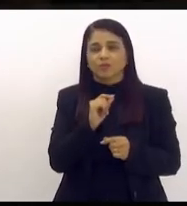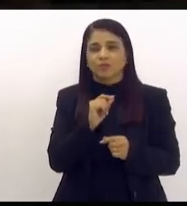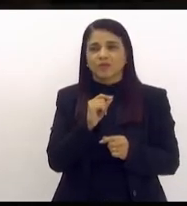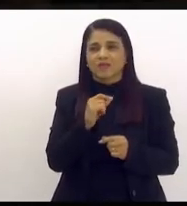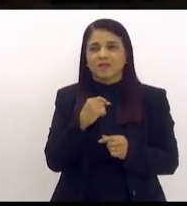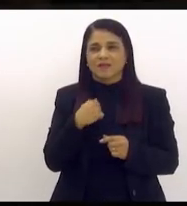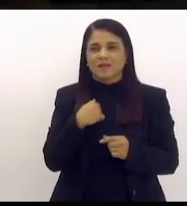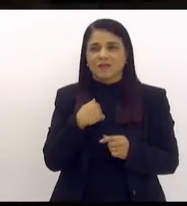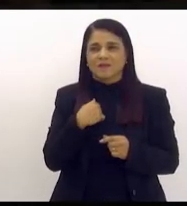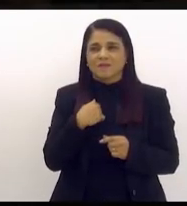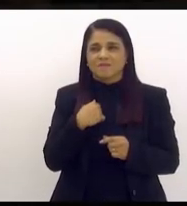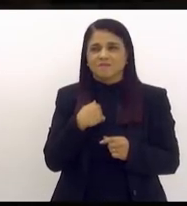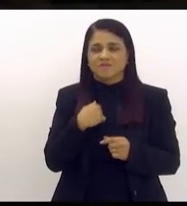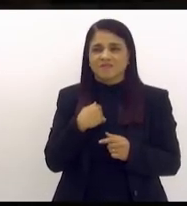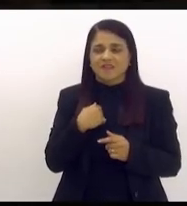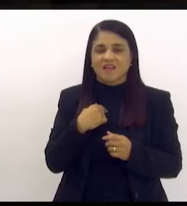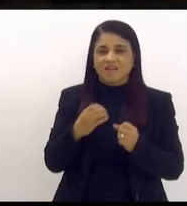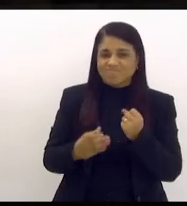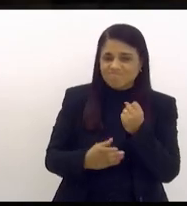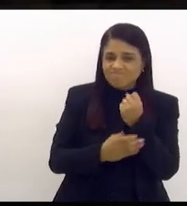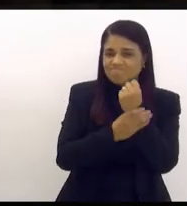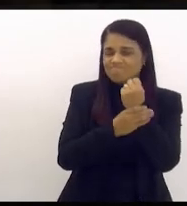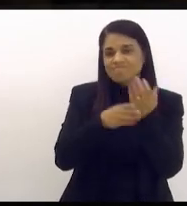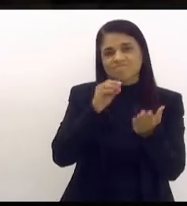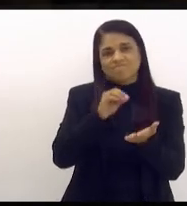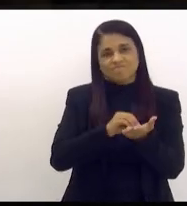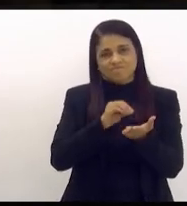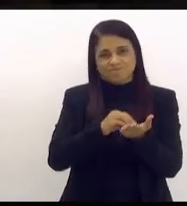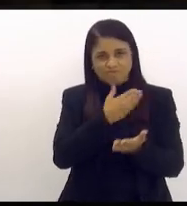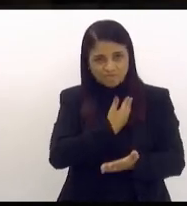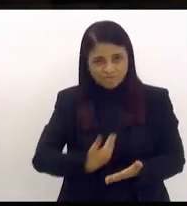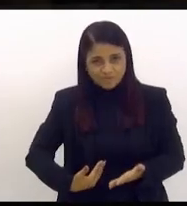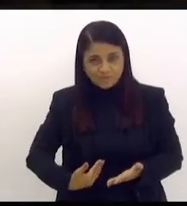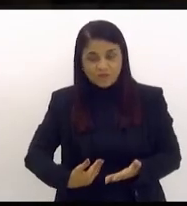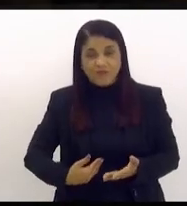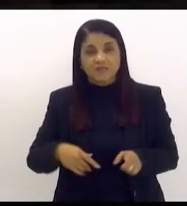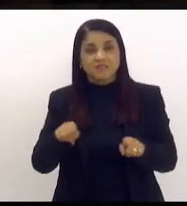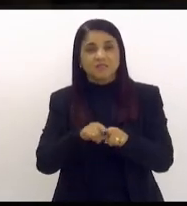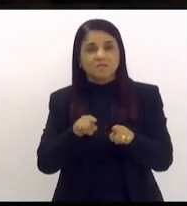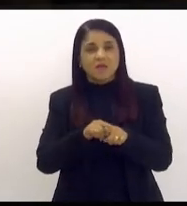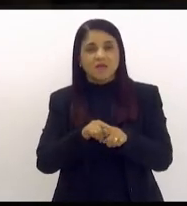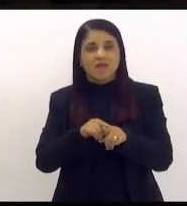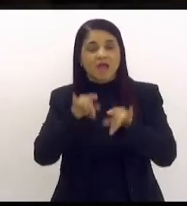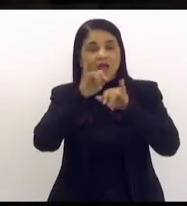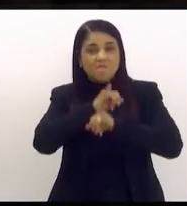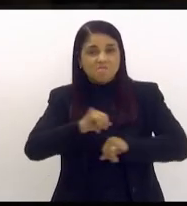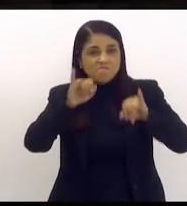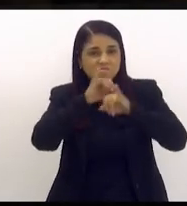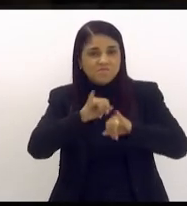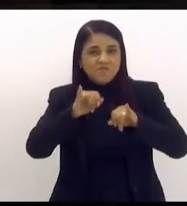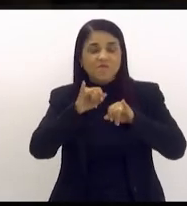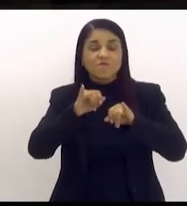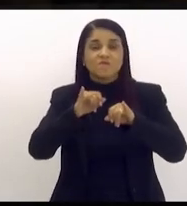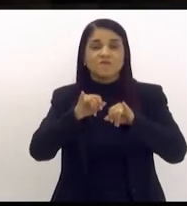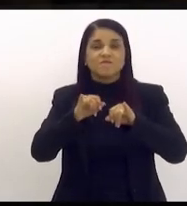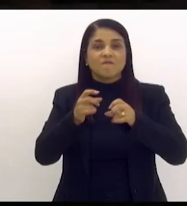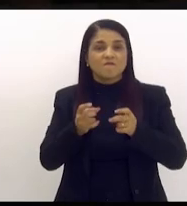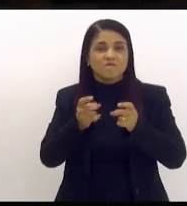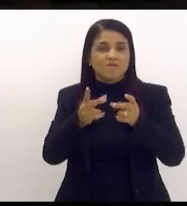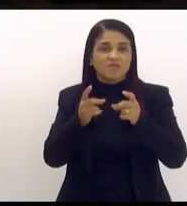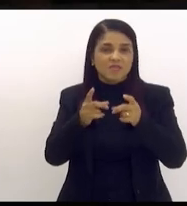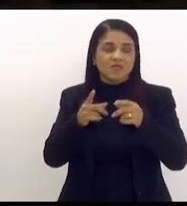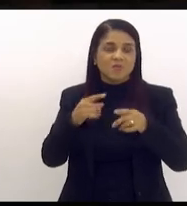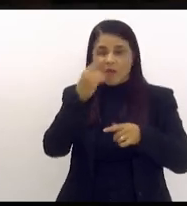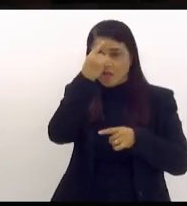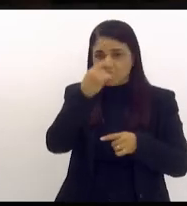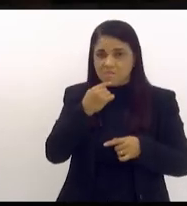que não só a barbárie na insegurança pública mas um o descaso na grande mídia vendendo a imagem do Estado do Rio principalmente da cidade do